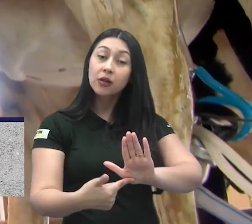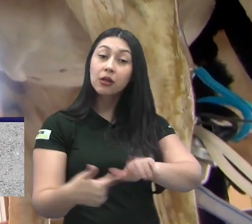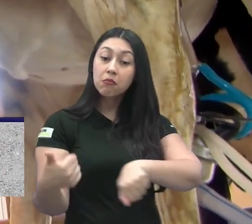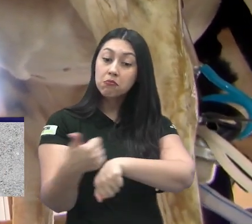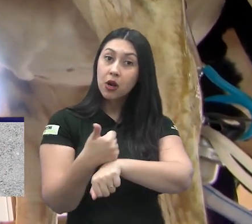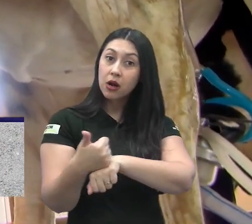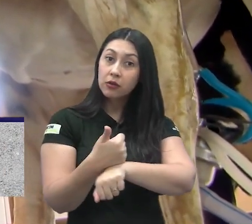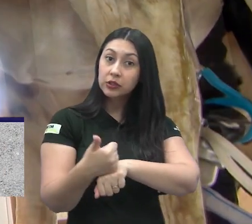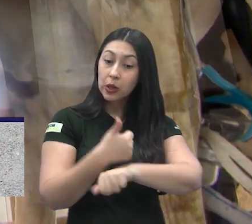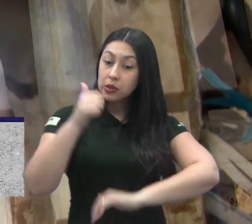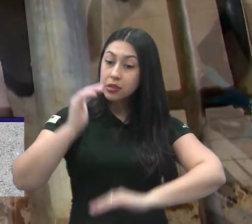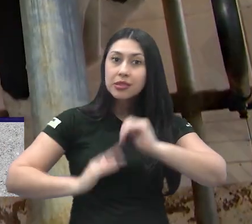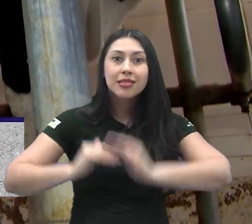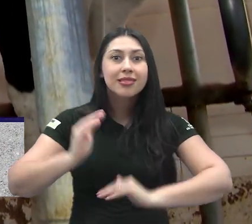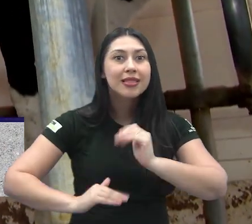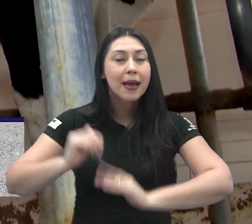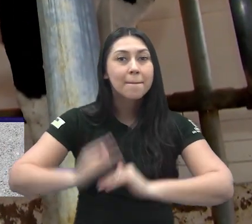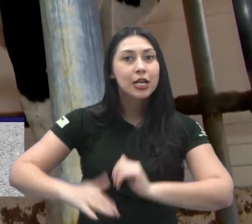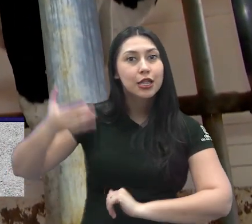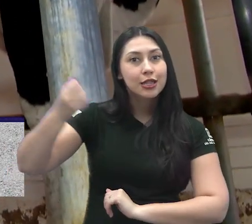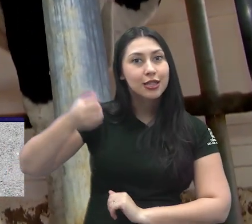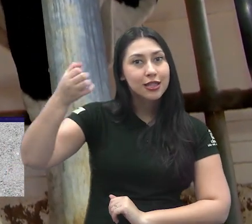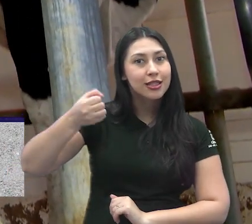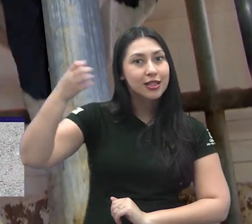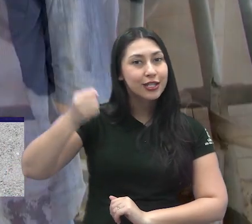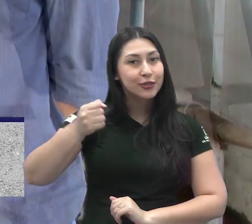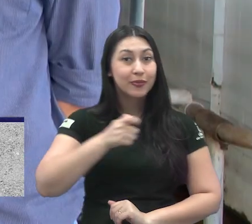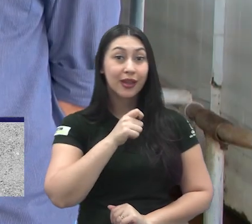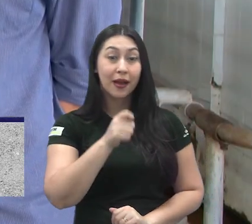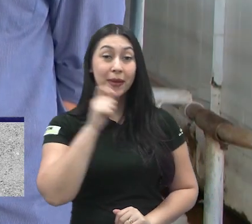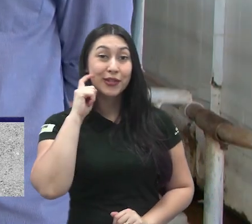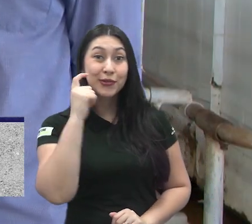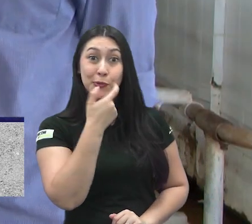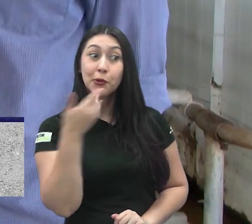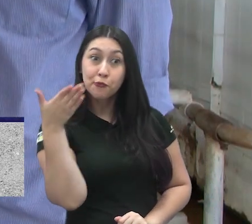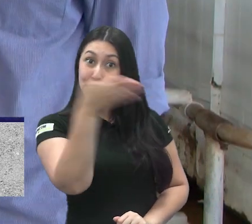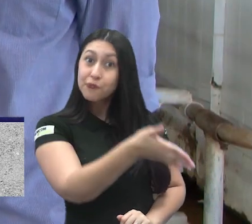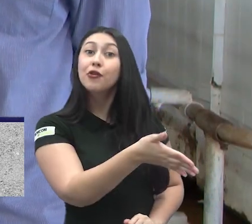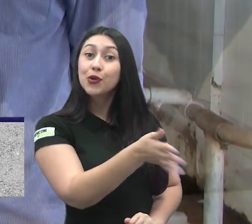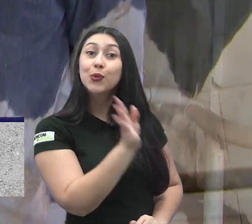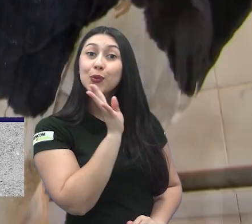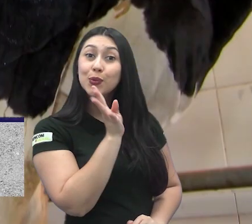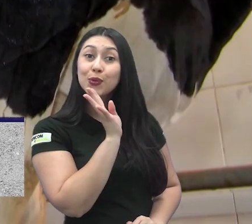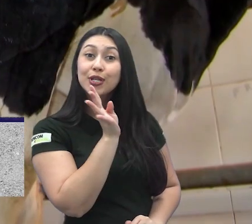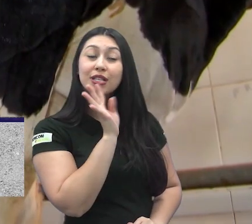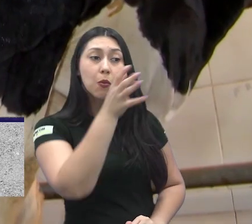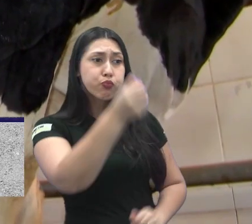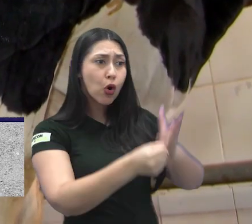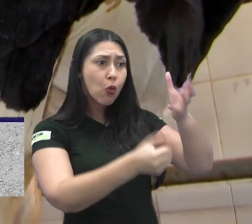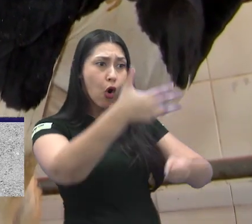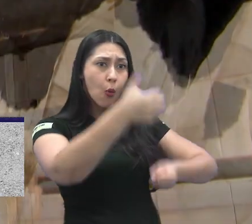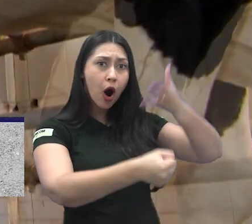conhecer de perto a atuação do zootecnista na produção de leite. A repórter Luísa Minas foi a campo, acompanhou